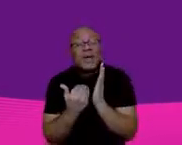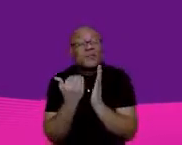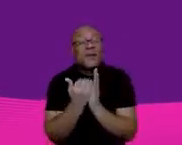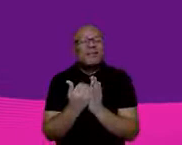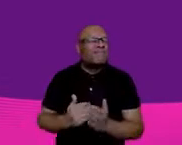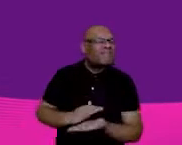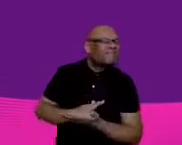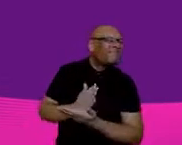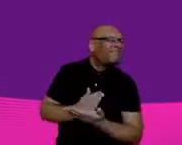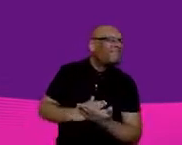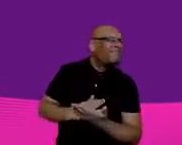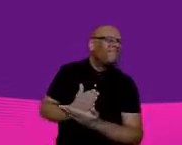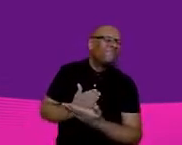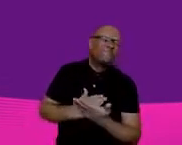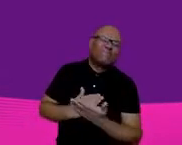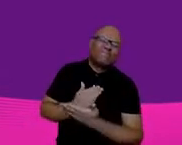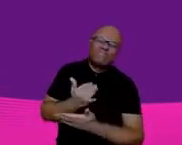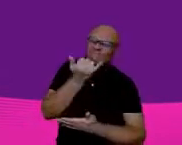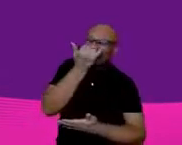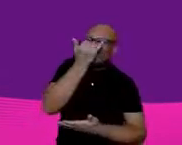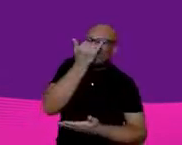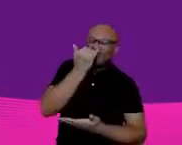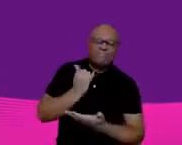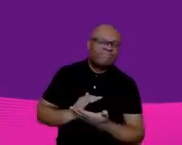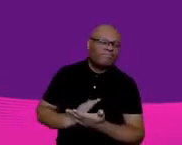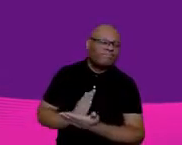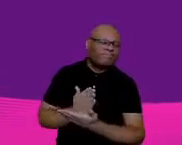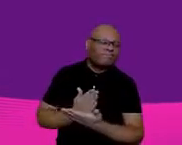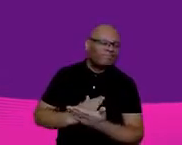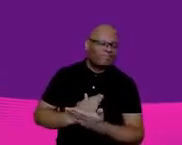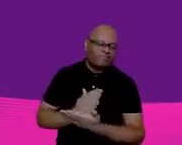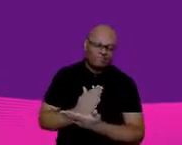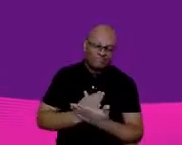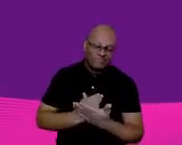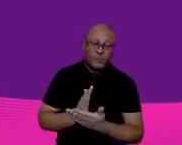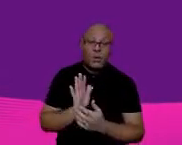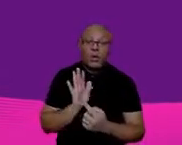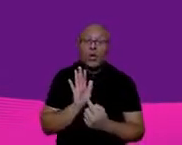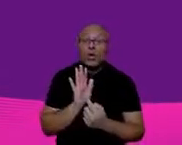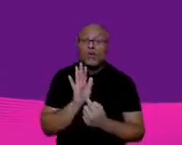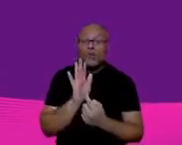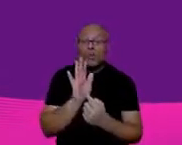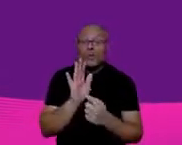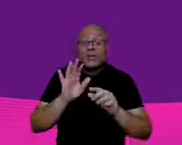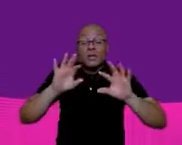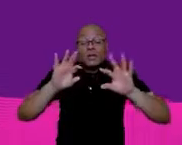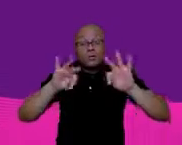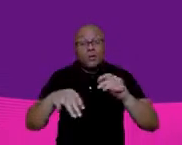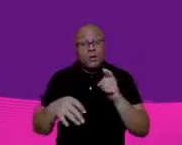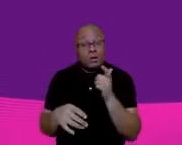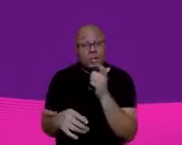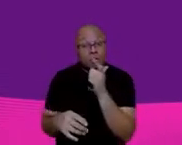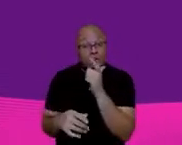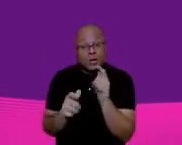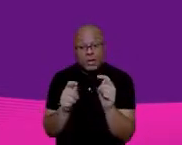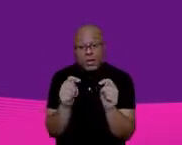ficaram frustrados. E aí eu vou mostrar a vocês que, no final, nós conseguimos controlar isso